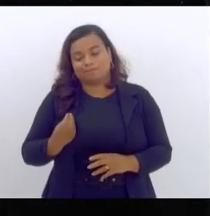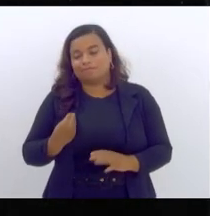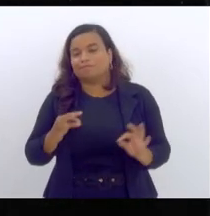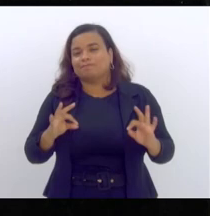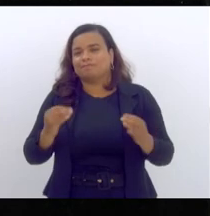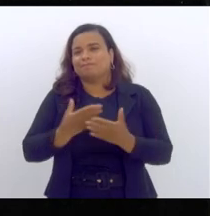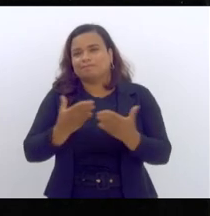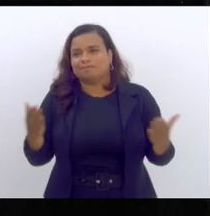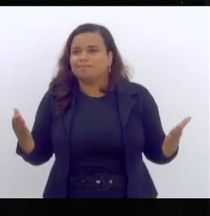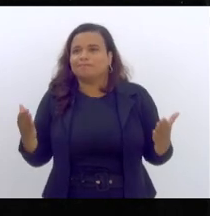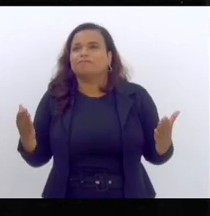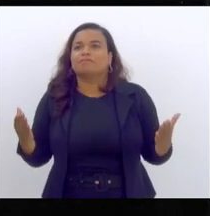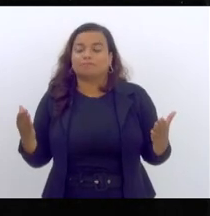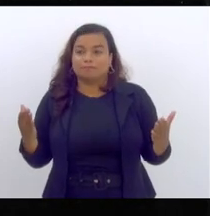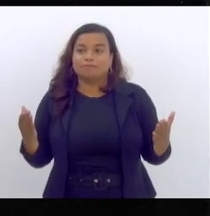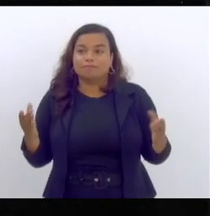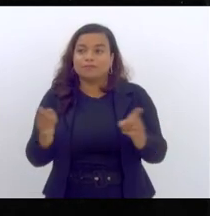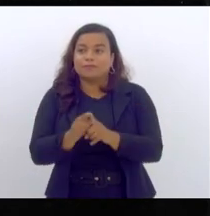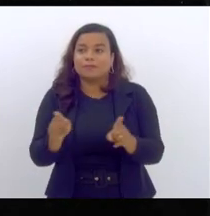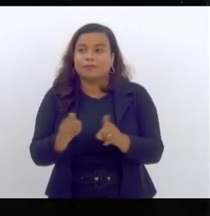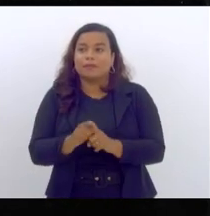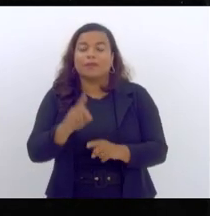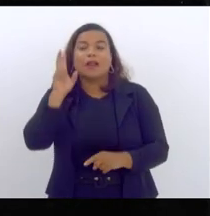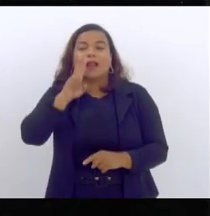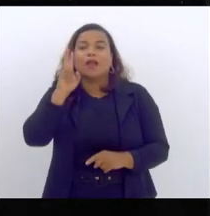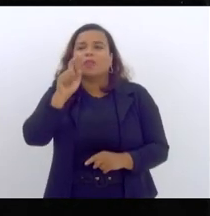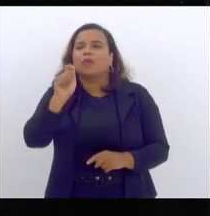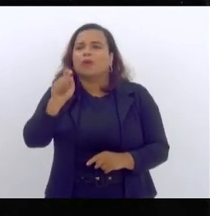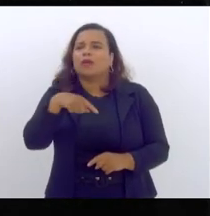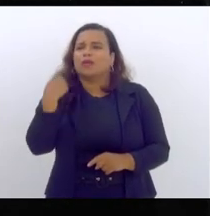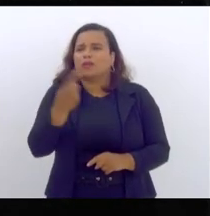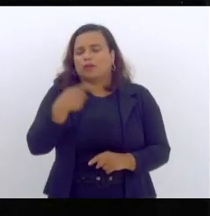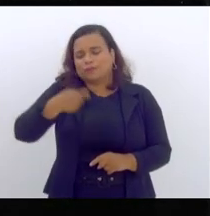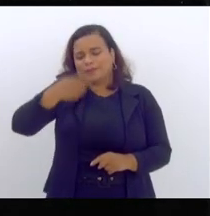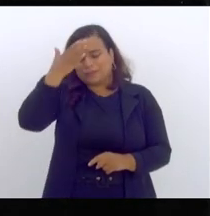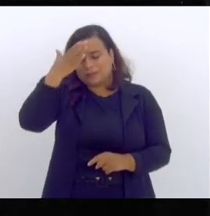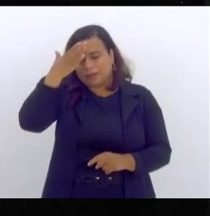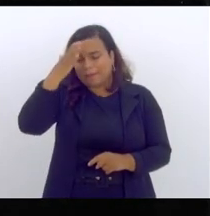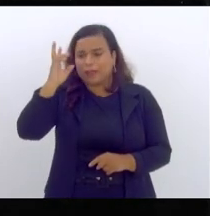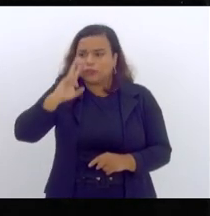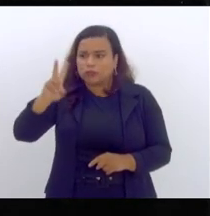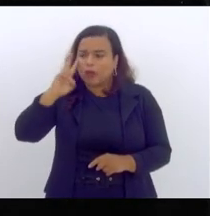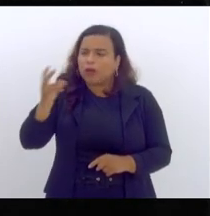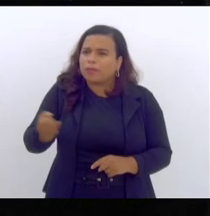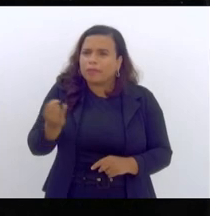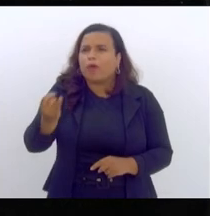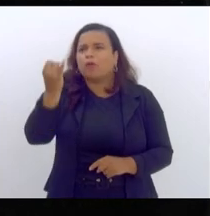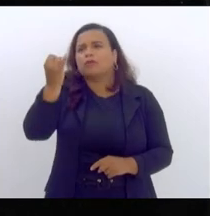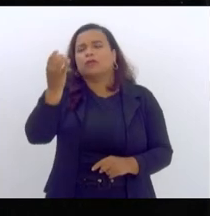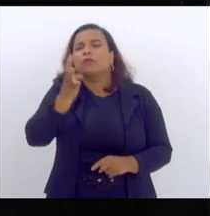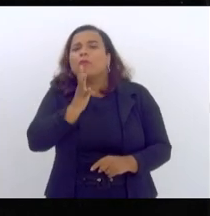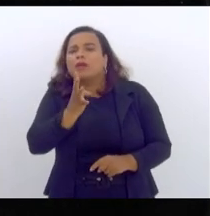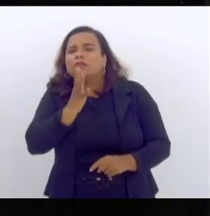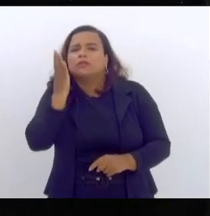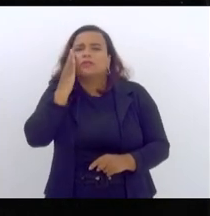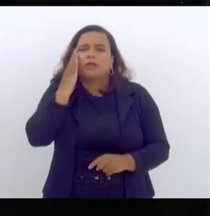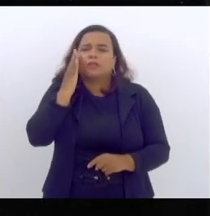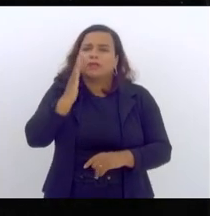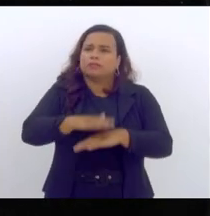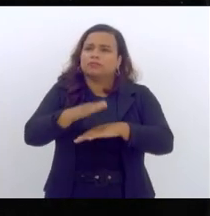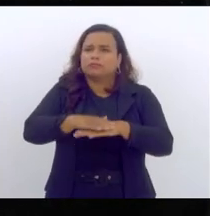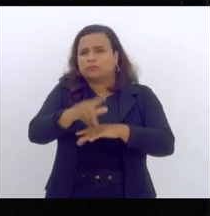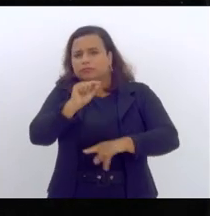e o quanto nós precisamos conhecê-la entendê-la para que a gente busque que os caminhos que precisam